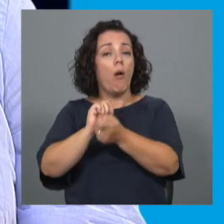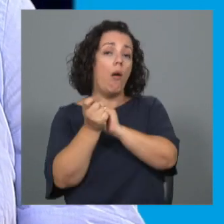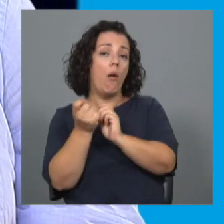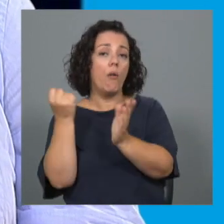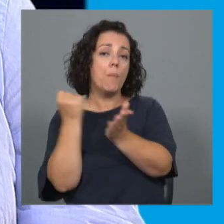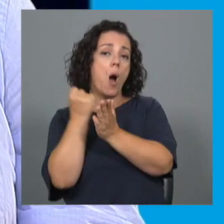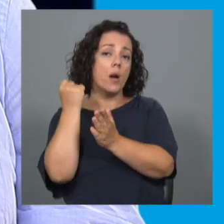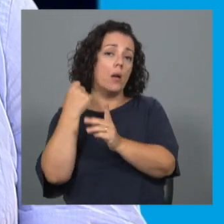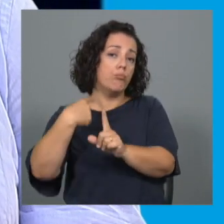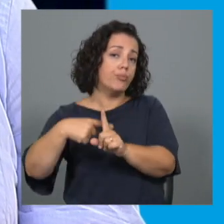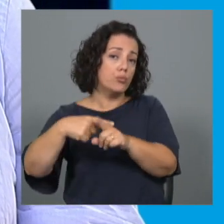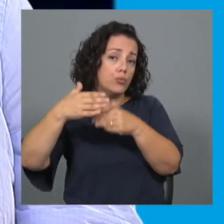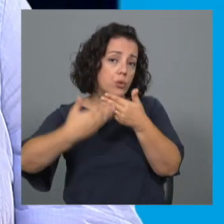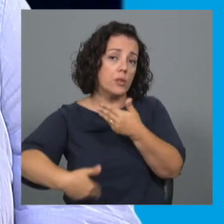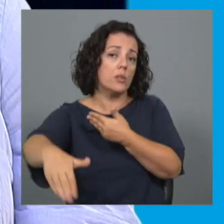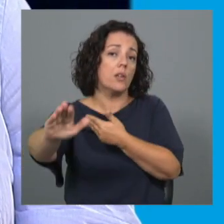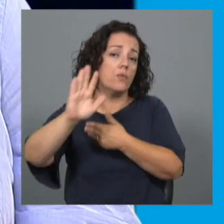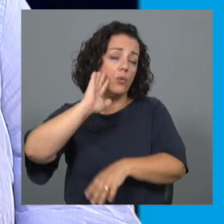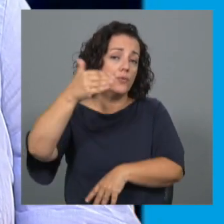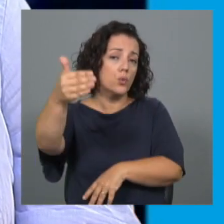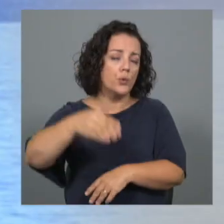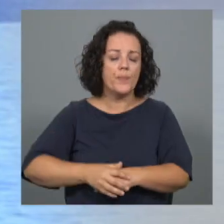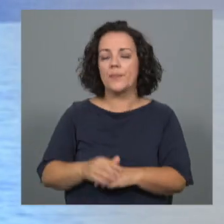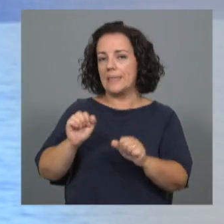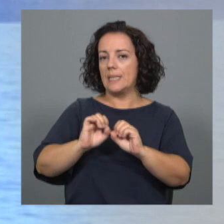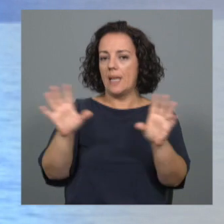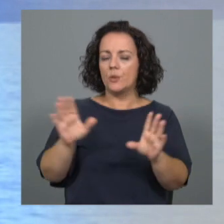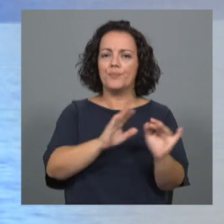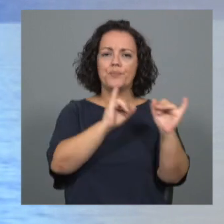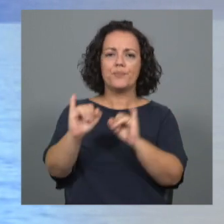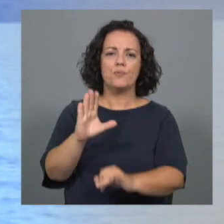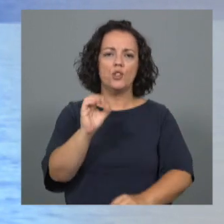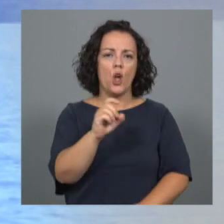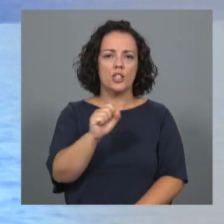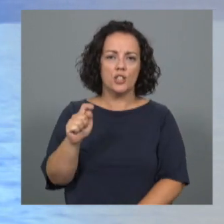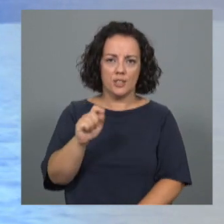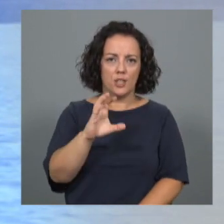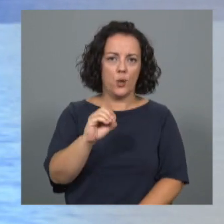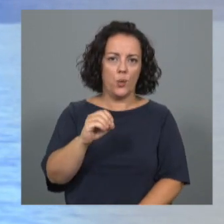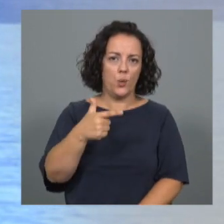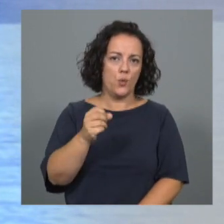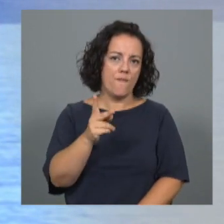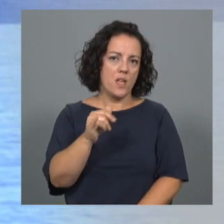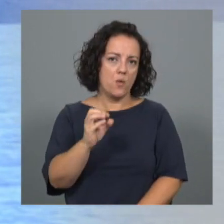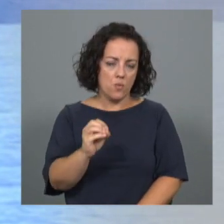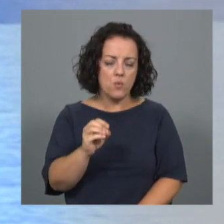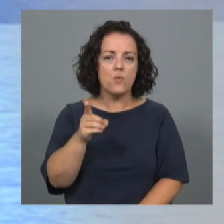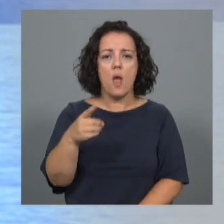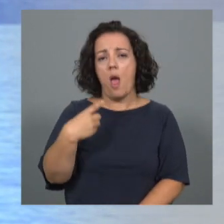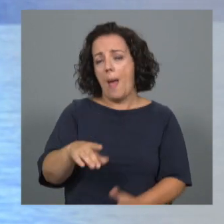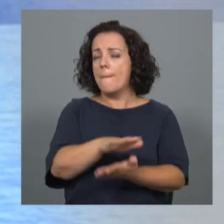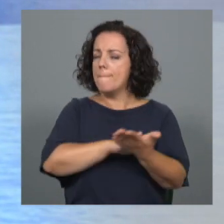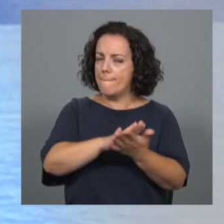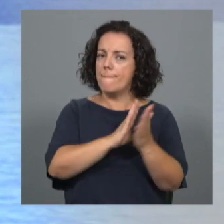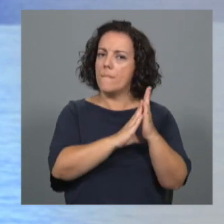para alguma coisa que venha a acontecer no futuro. Claro. Jorge Cotovio, há aqui esta matriz cristã que define também